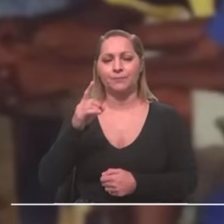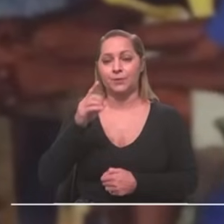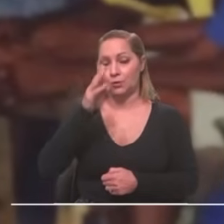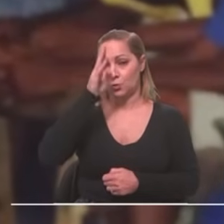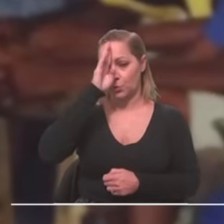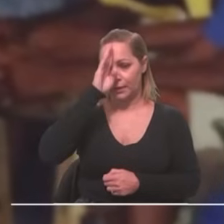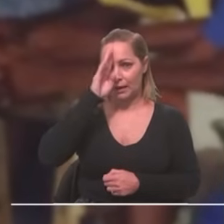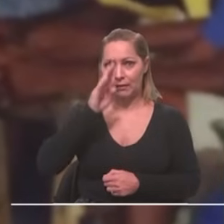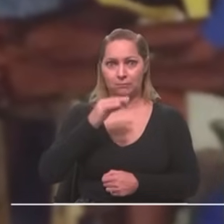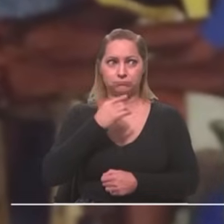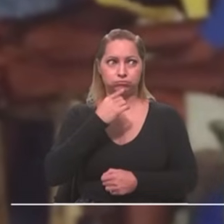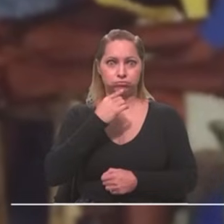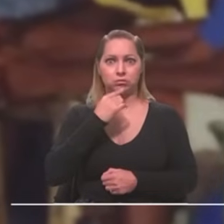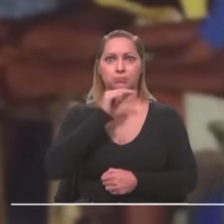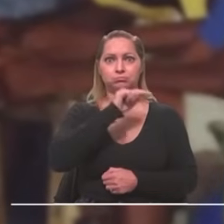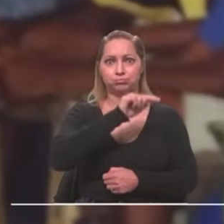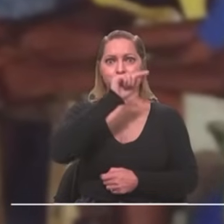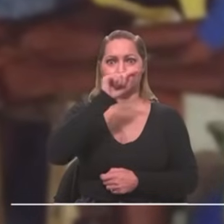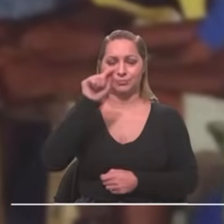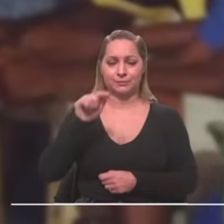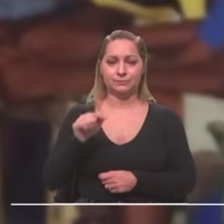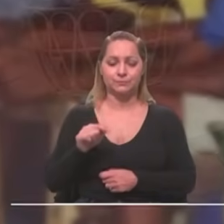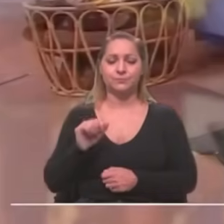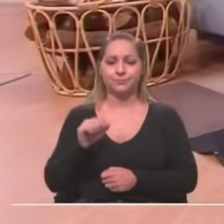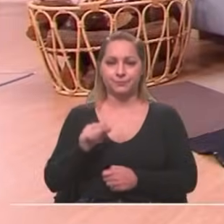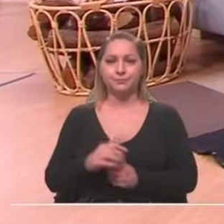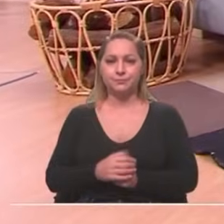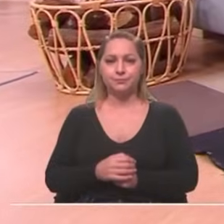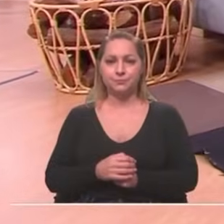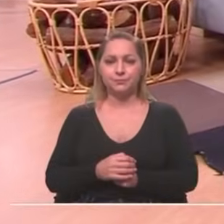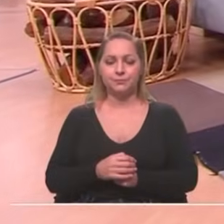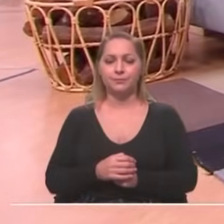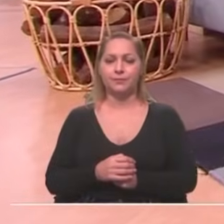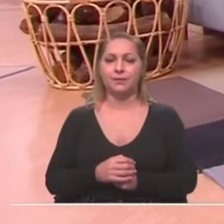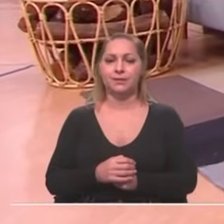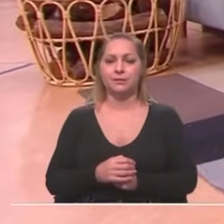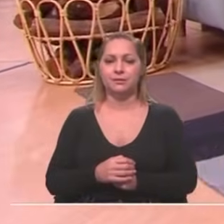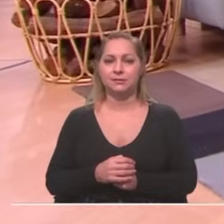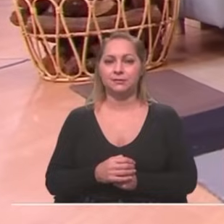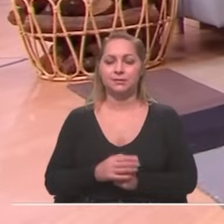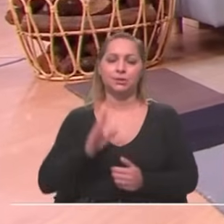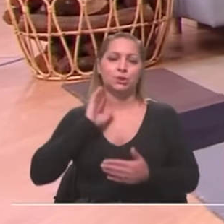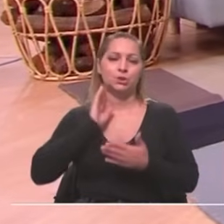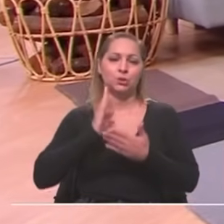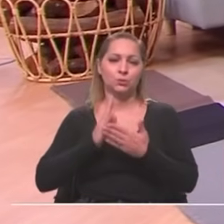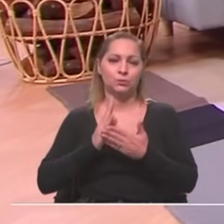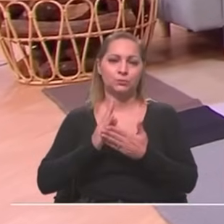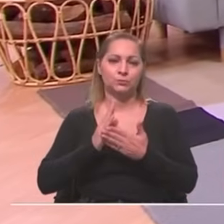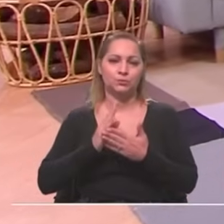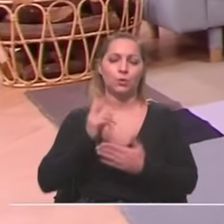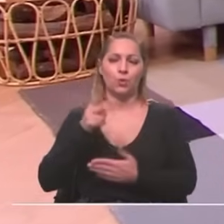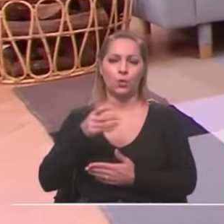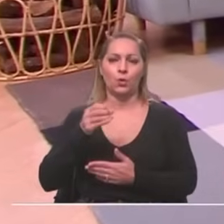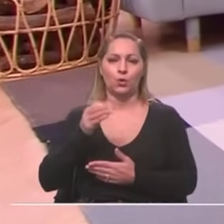quase todas todos os de operações. De operações. E por último estive também no Kosovo.